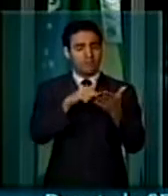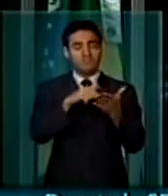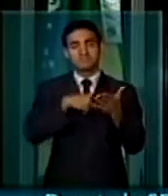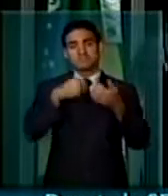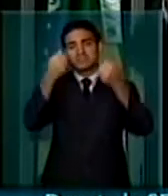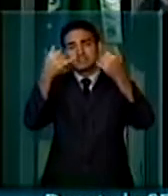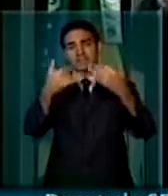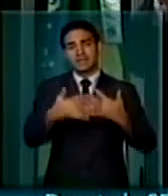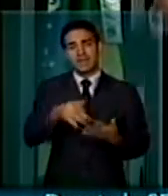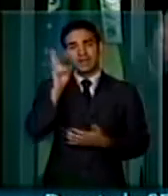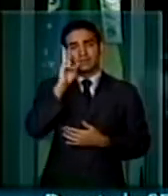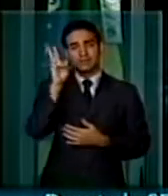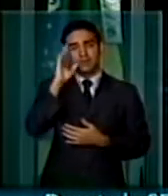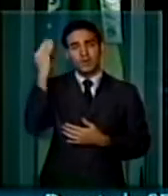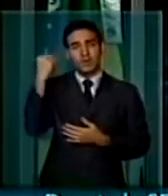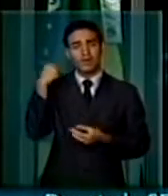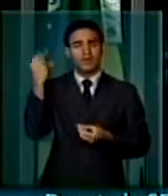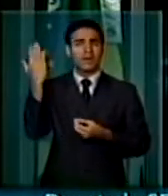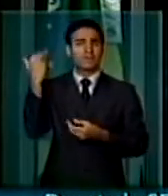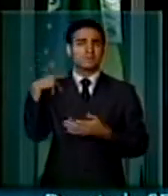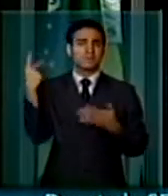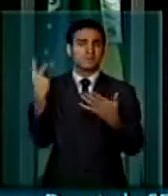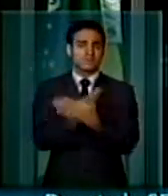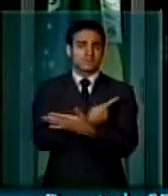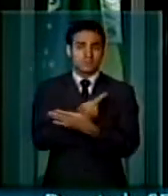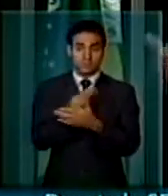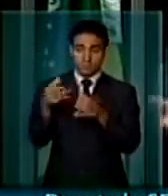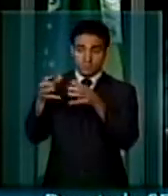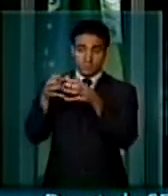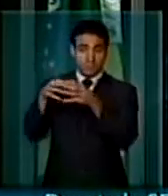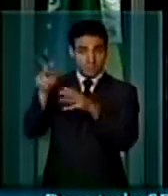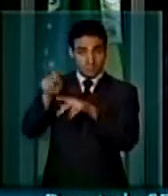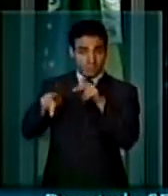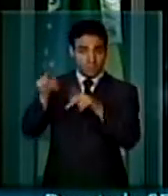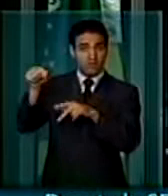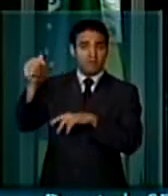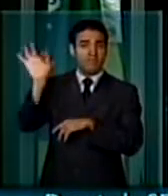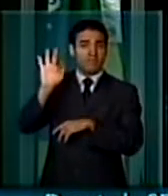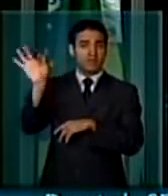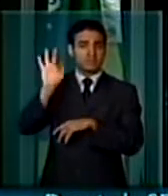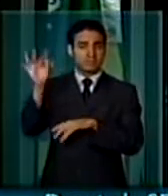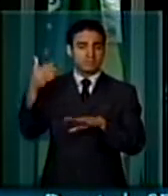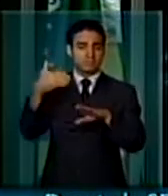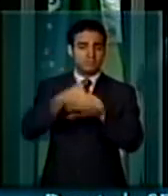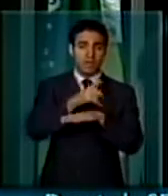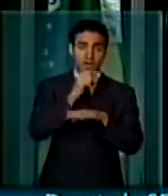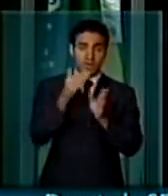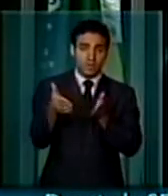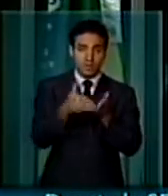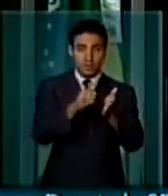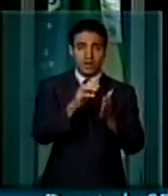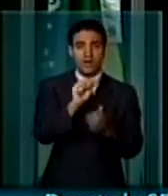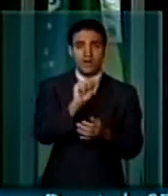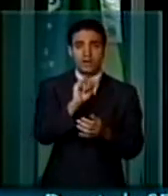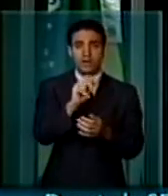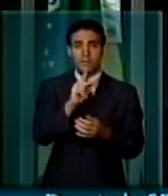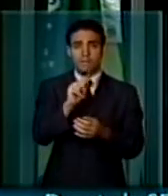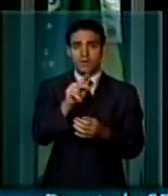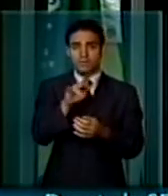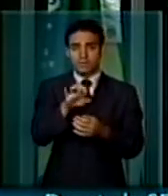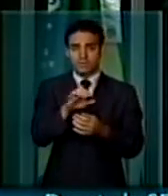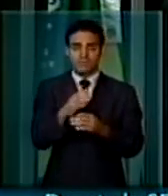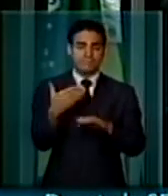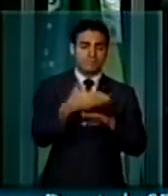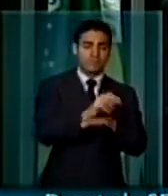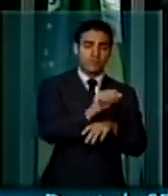bem os episódios daquela fase onde os franceses atravessavam o rio Oiapoque e iam, sobretudo na região de